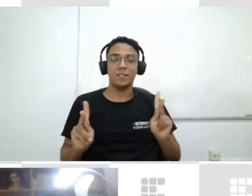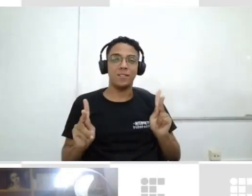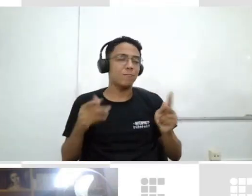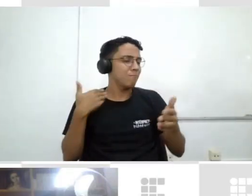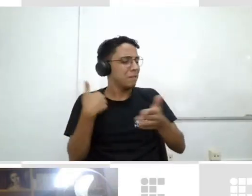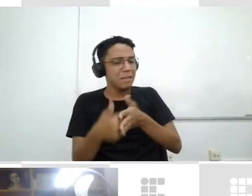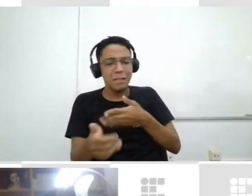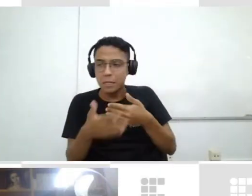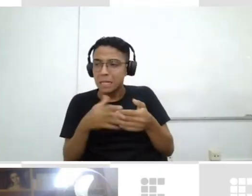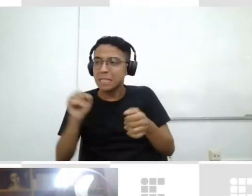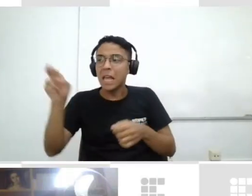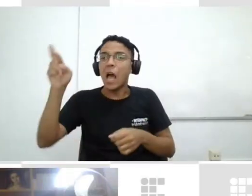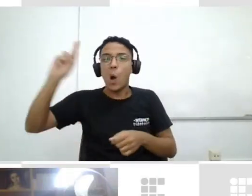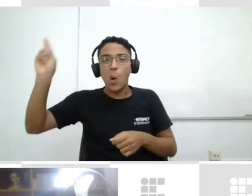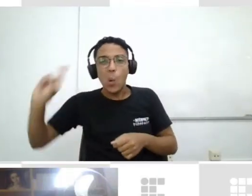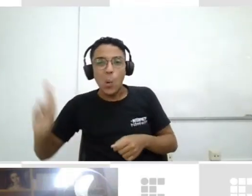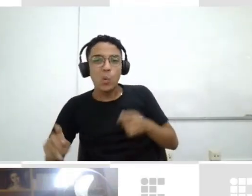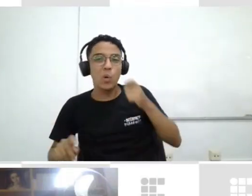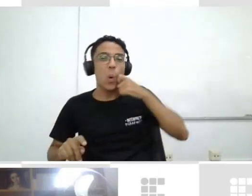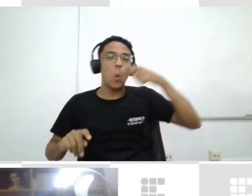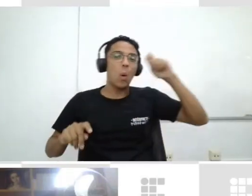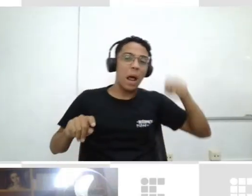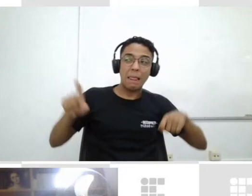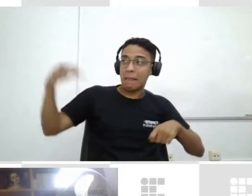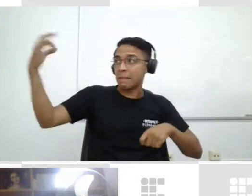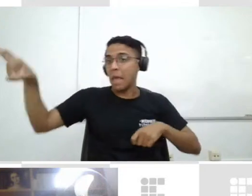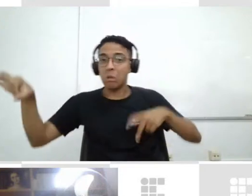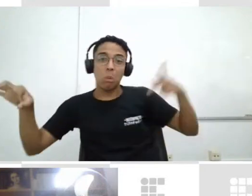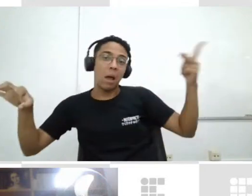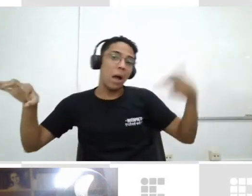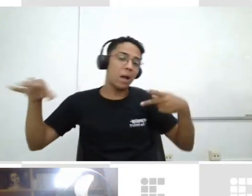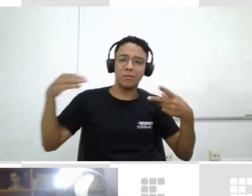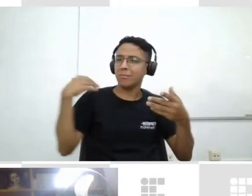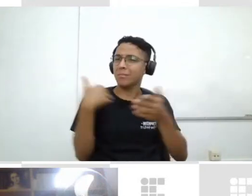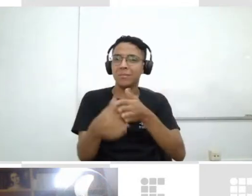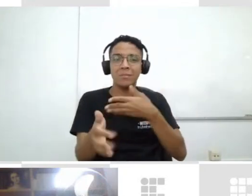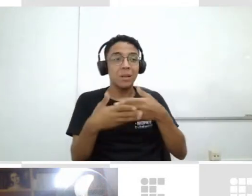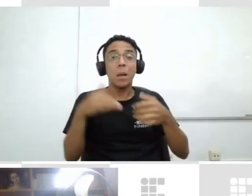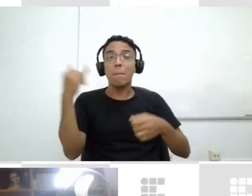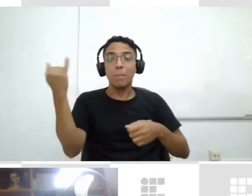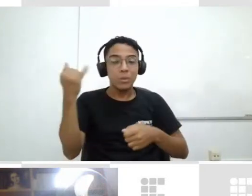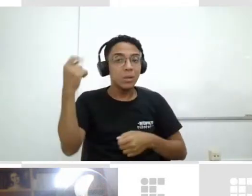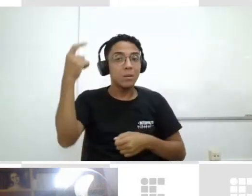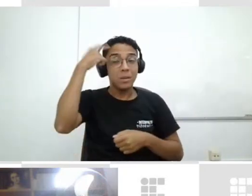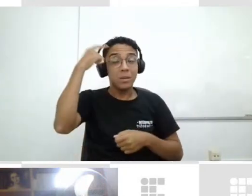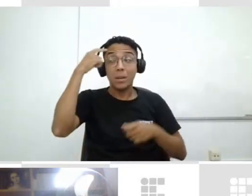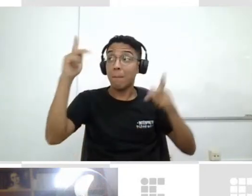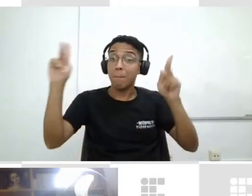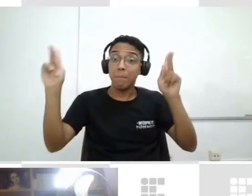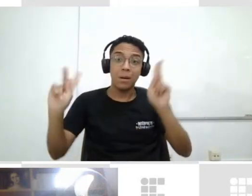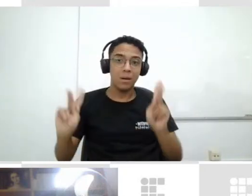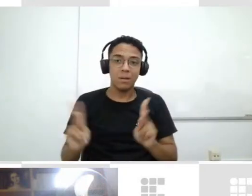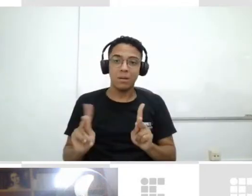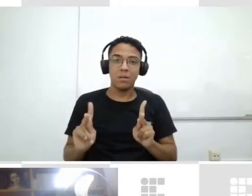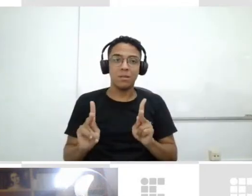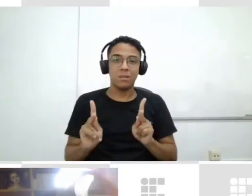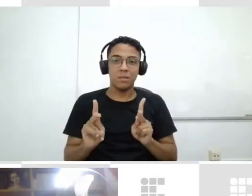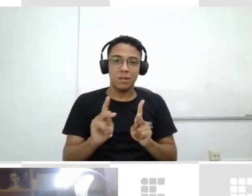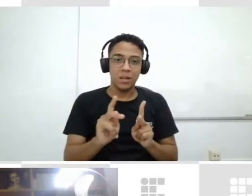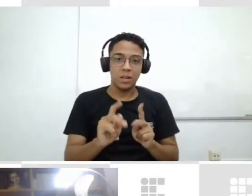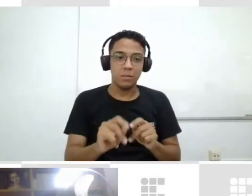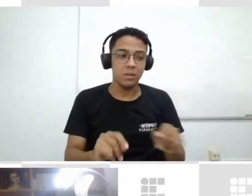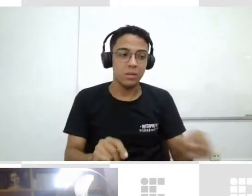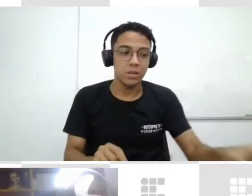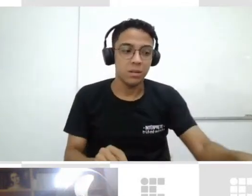se a Rússia ou se a Ucrânia tem razão, não podemos discutir isso até o fim dos tempos, entendeu? A gente tem que entender o seguinte, que existe uma coisa